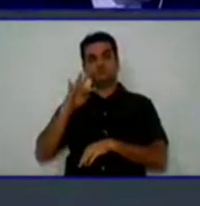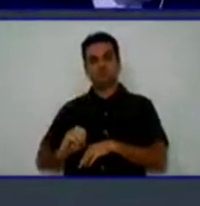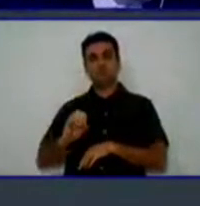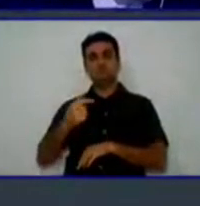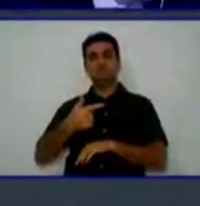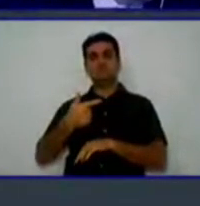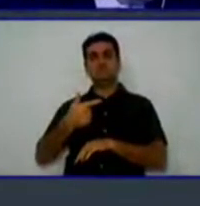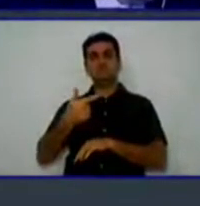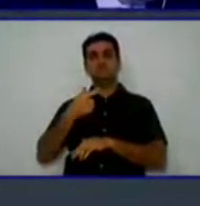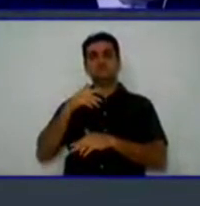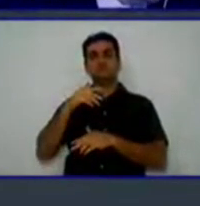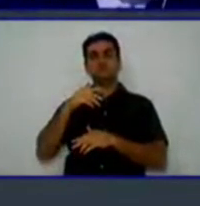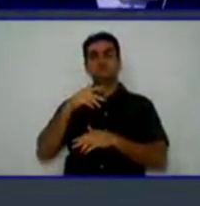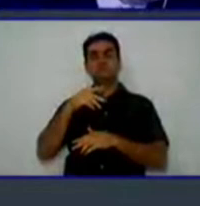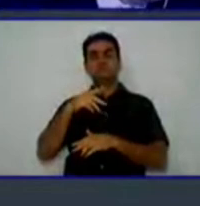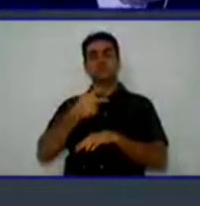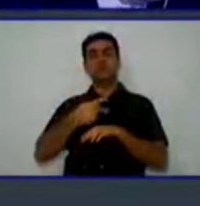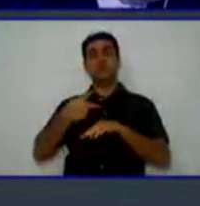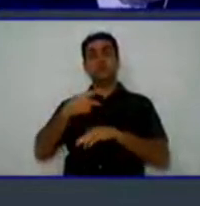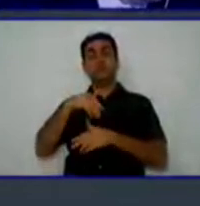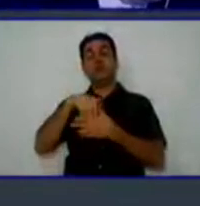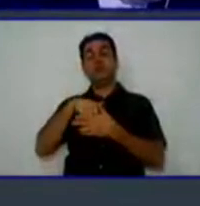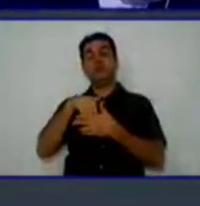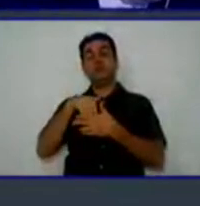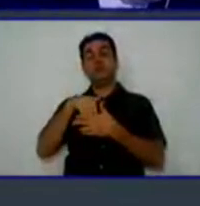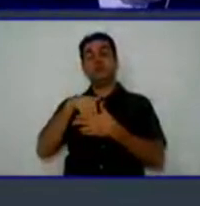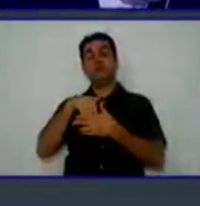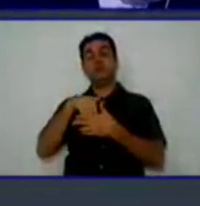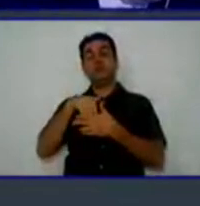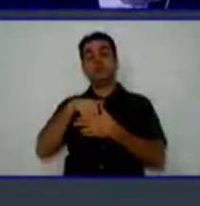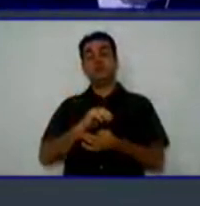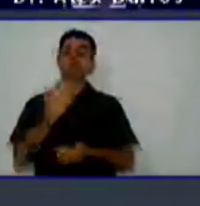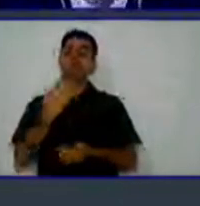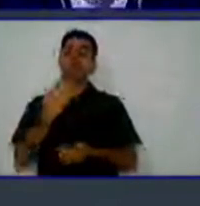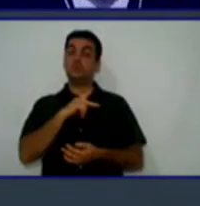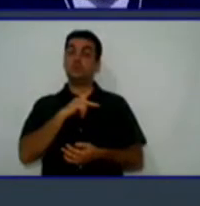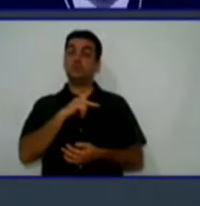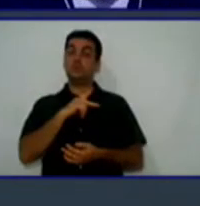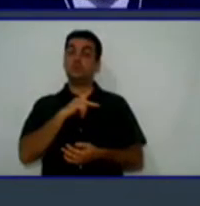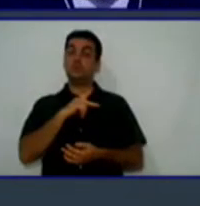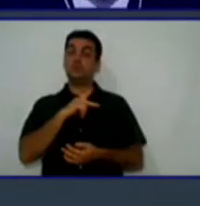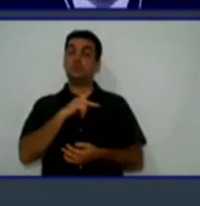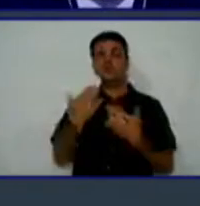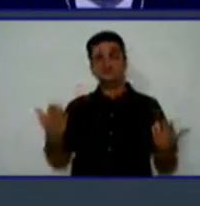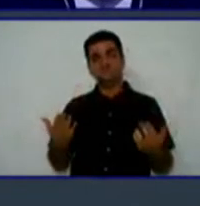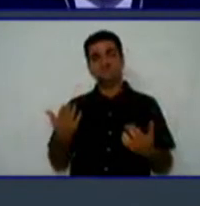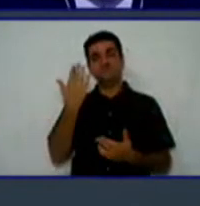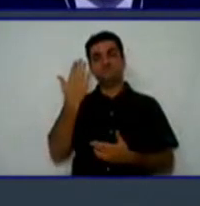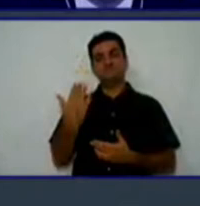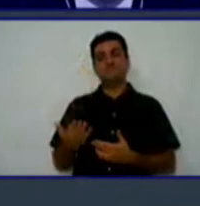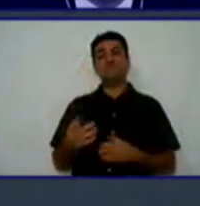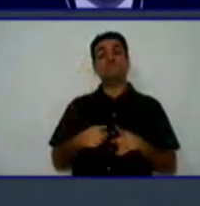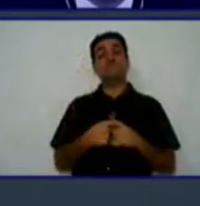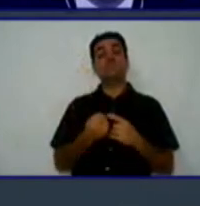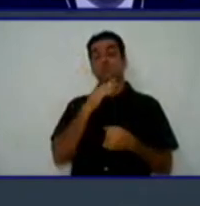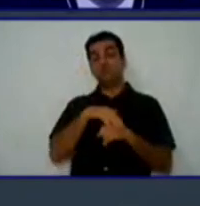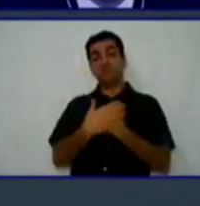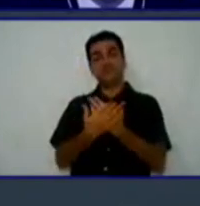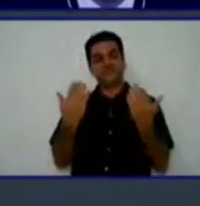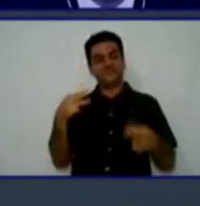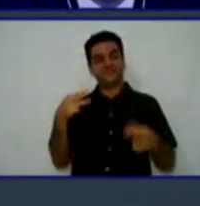Góes. Senhor presidente, boa noite. Excelentíssimos senhores ministros, meu cordial boa noite.